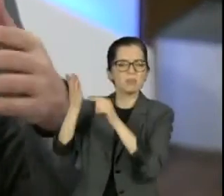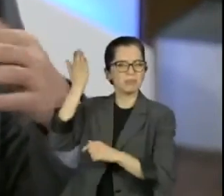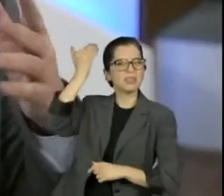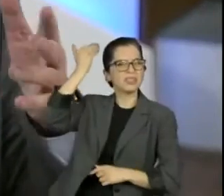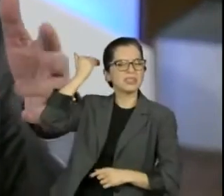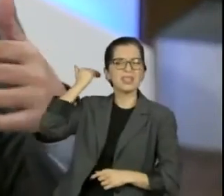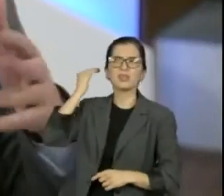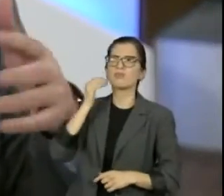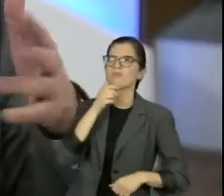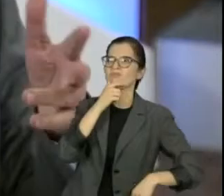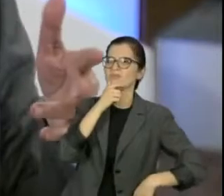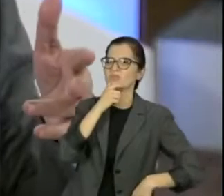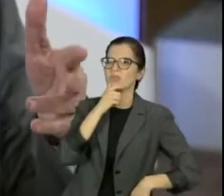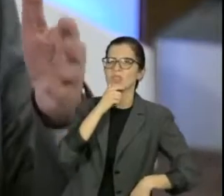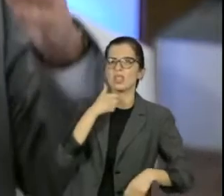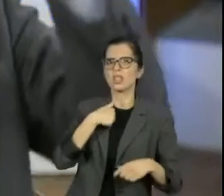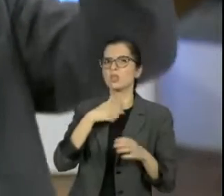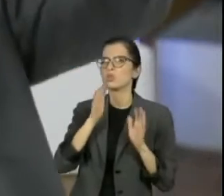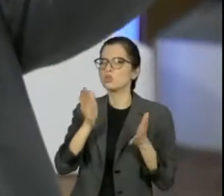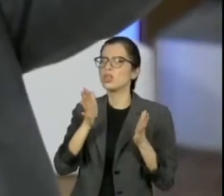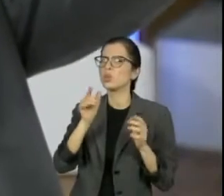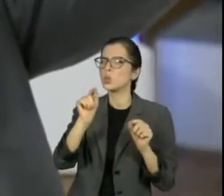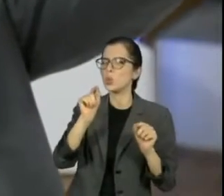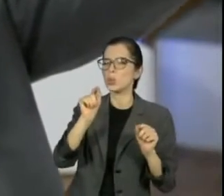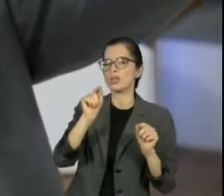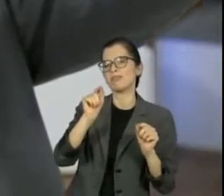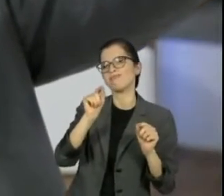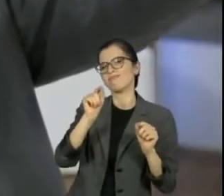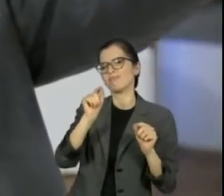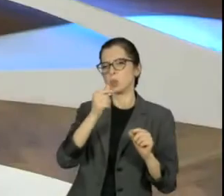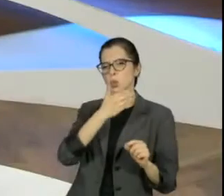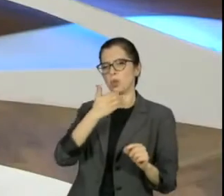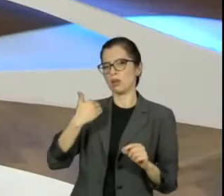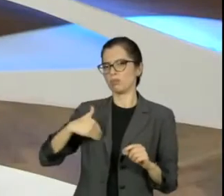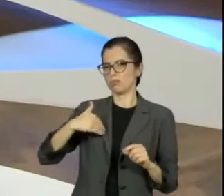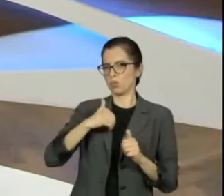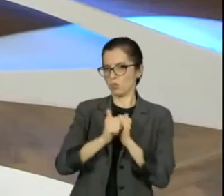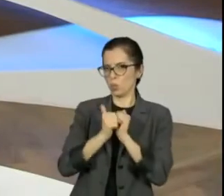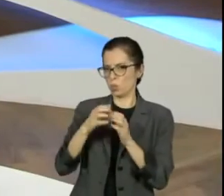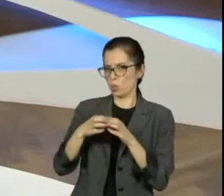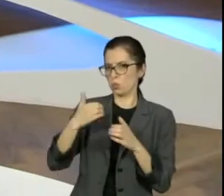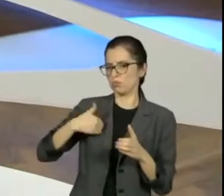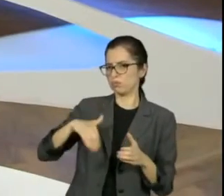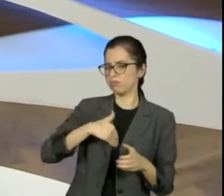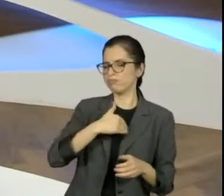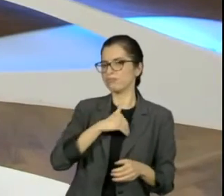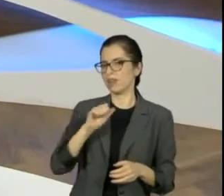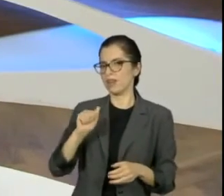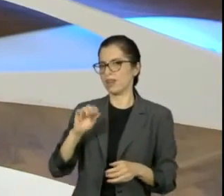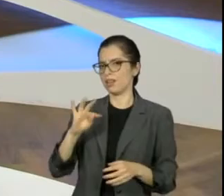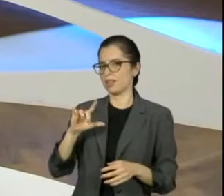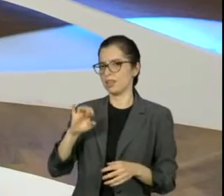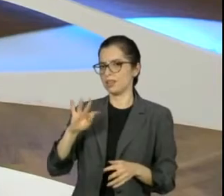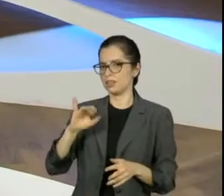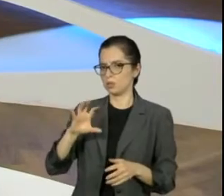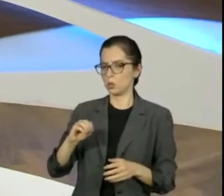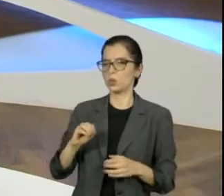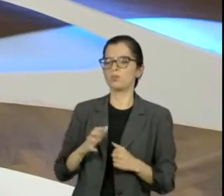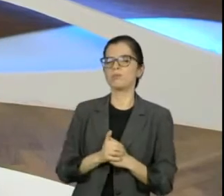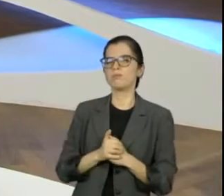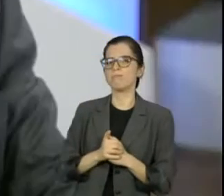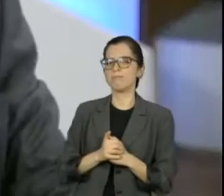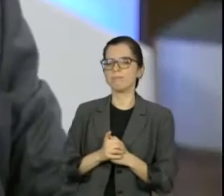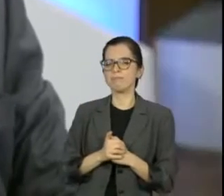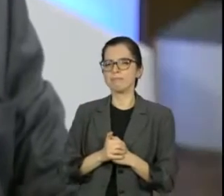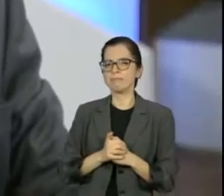que eu deixei o Profut pago no Atlético pelo refis que eu tinha feito até ano que vem, me parece. Desde que eu saí, o Atlético nunca pagou a